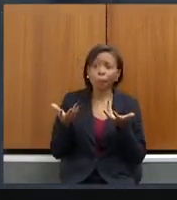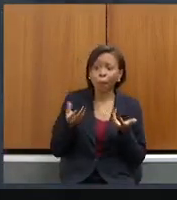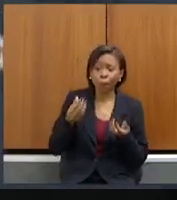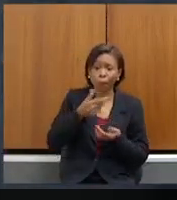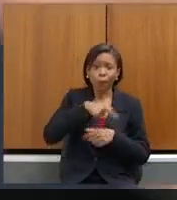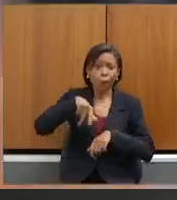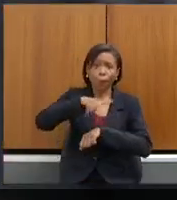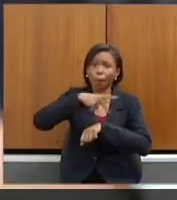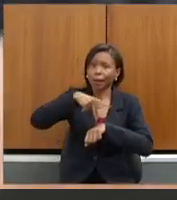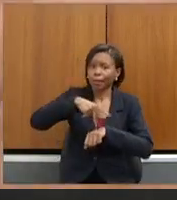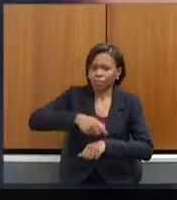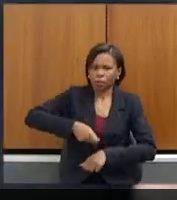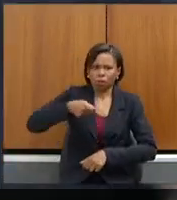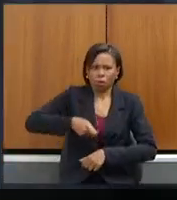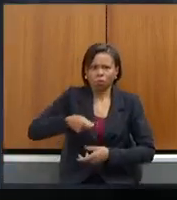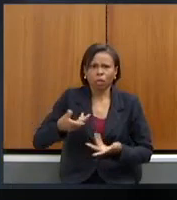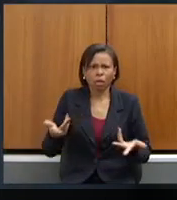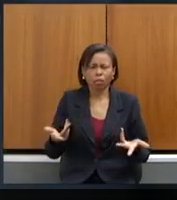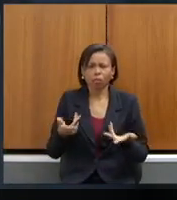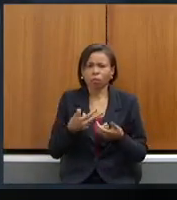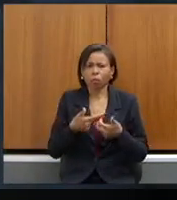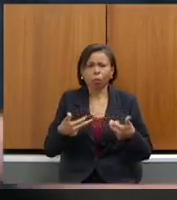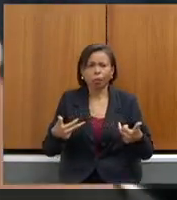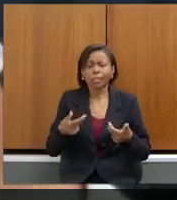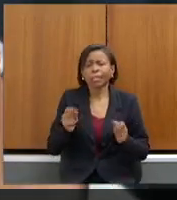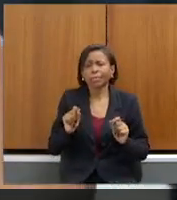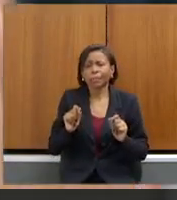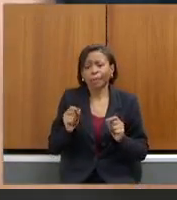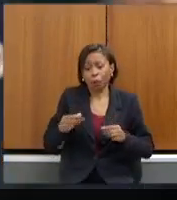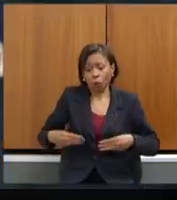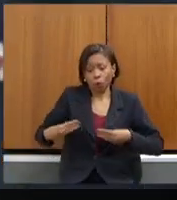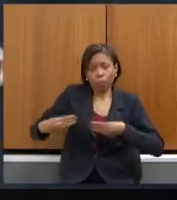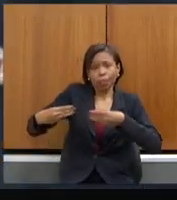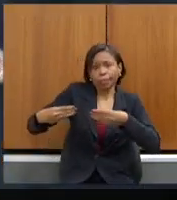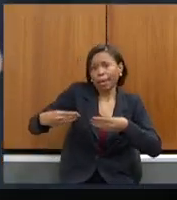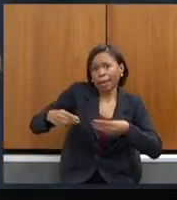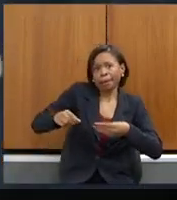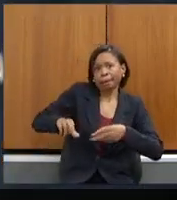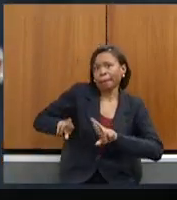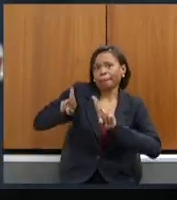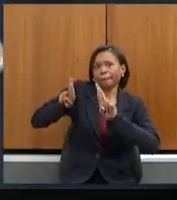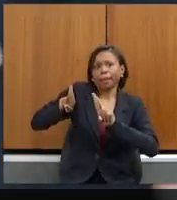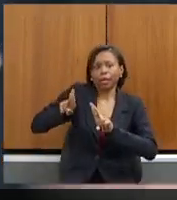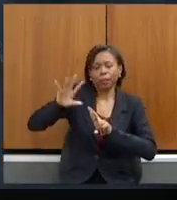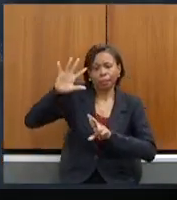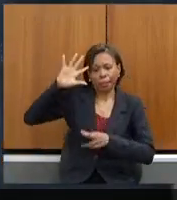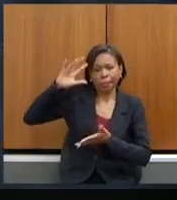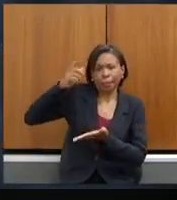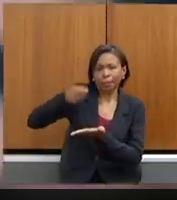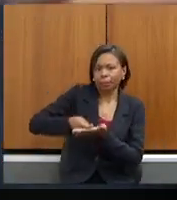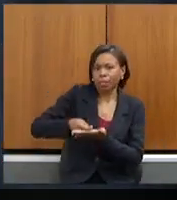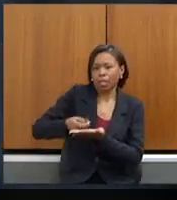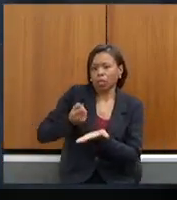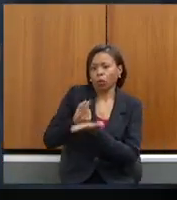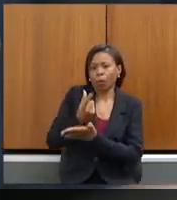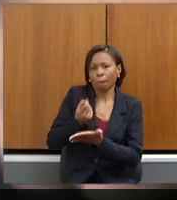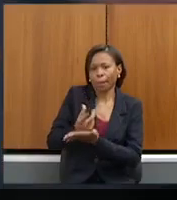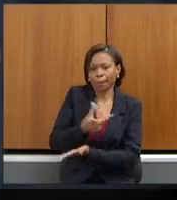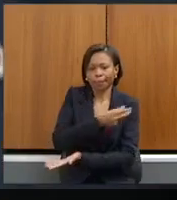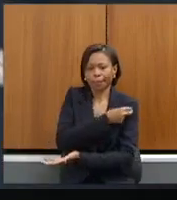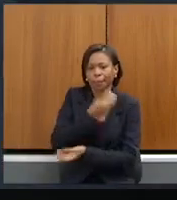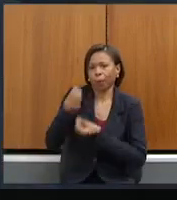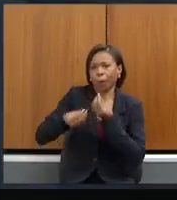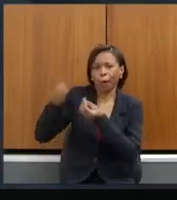do país onde o ministério é que tem que decidir tudo isso a forma de vacina como